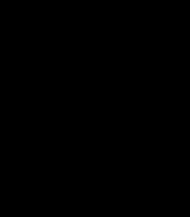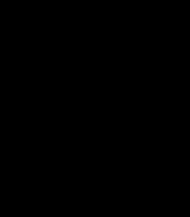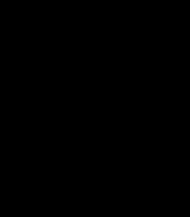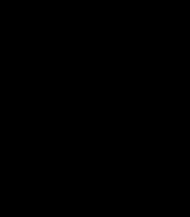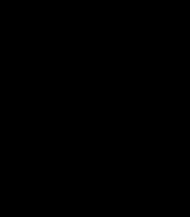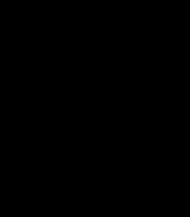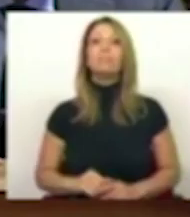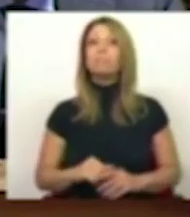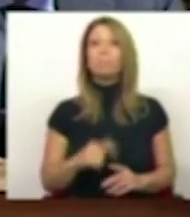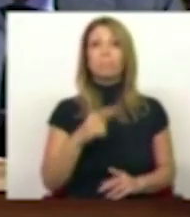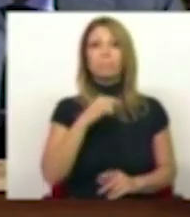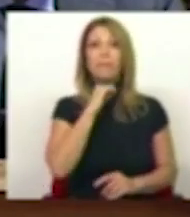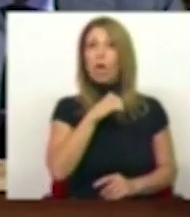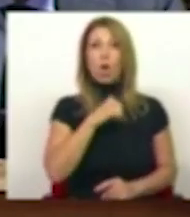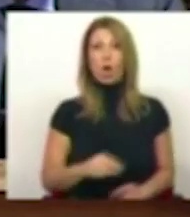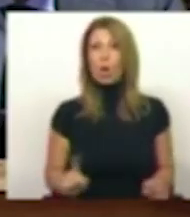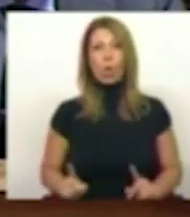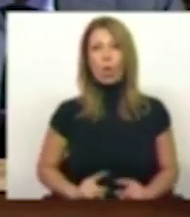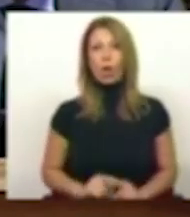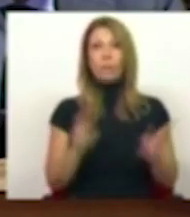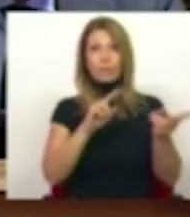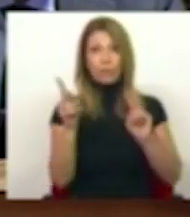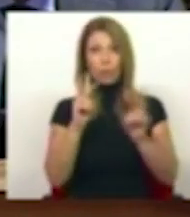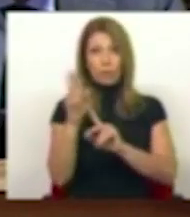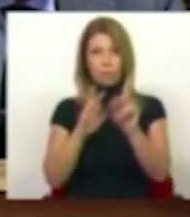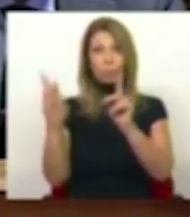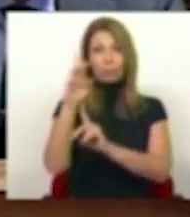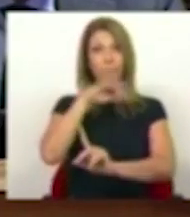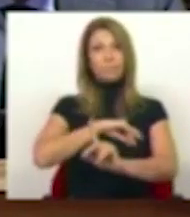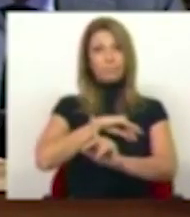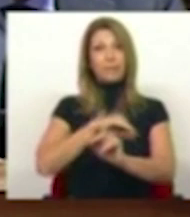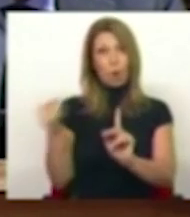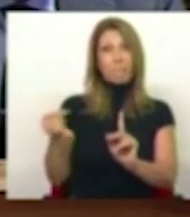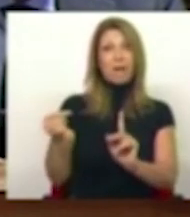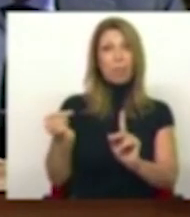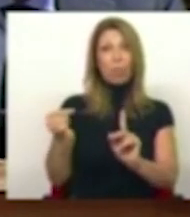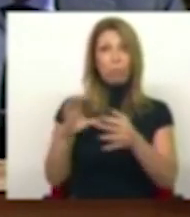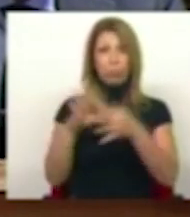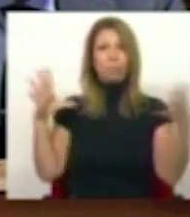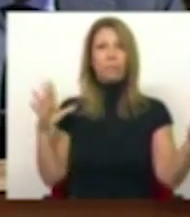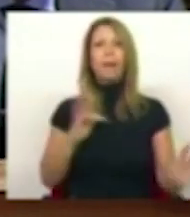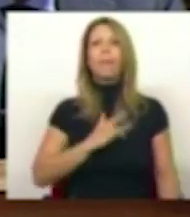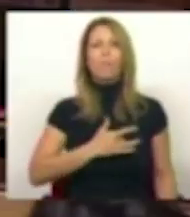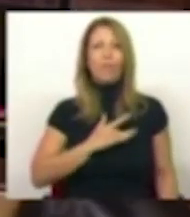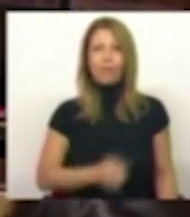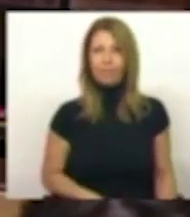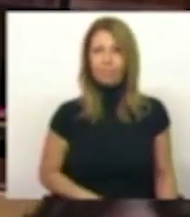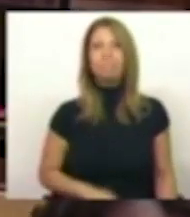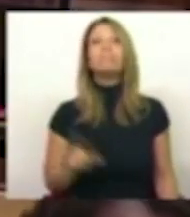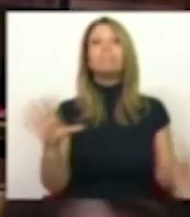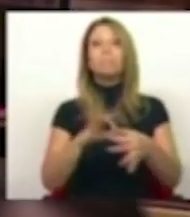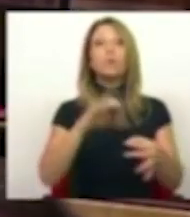nacional. A atualização do salário mínimo nada tem a ver com o amor. Tem a ver com uma questão de